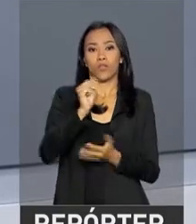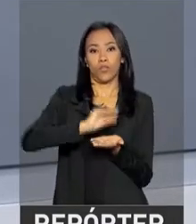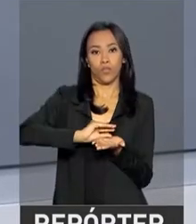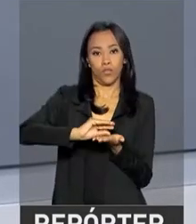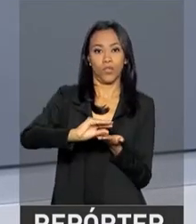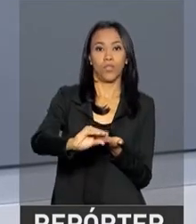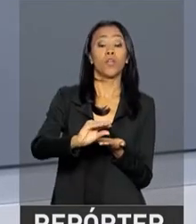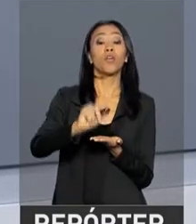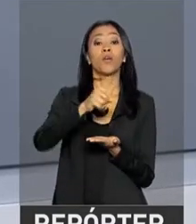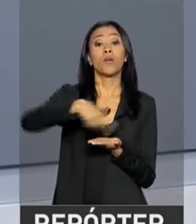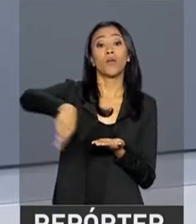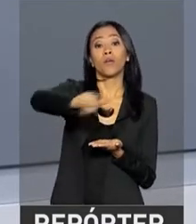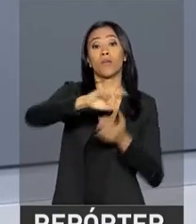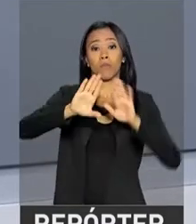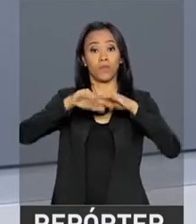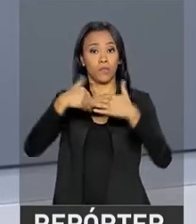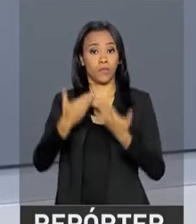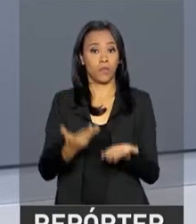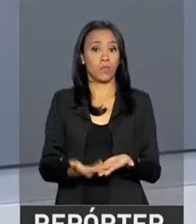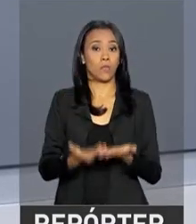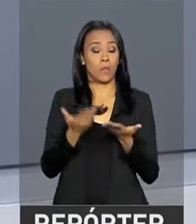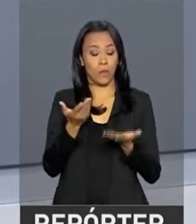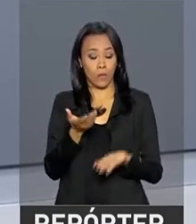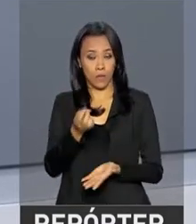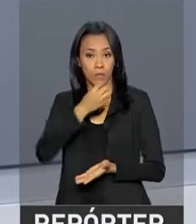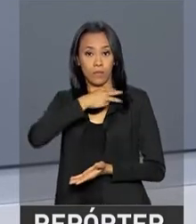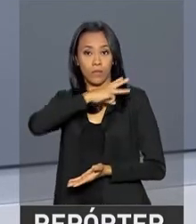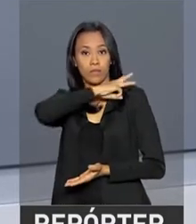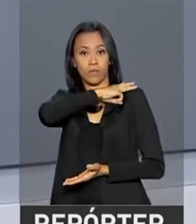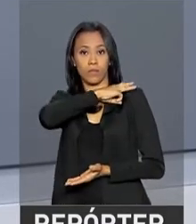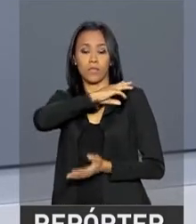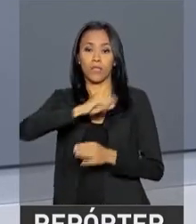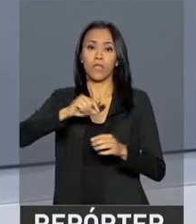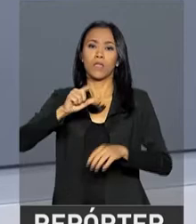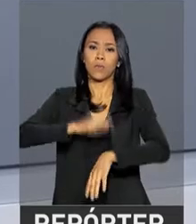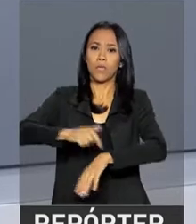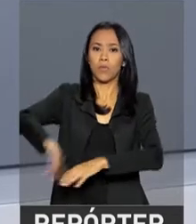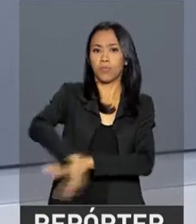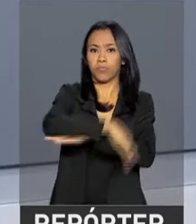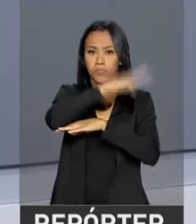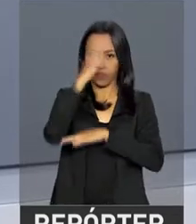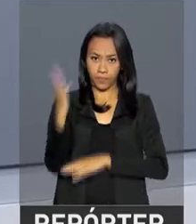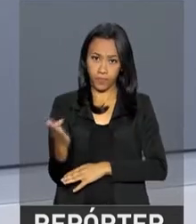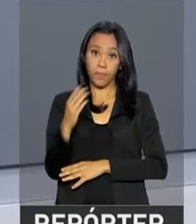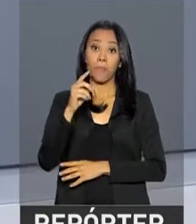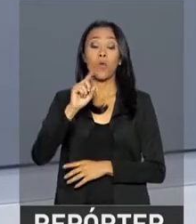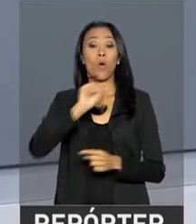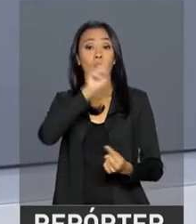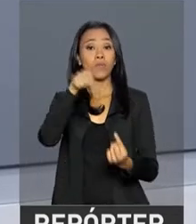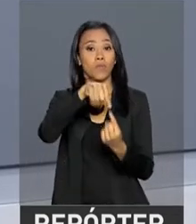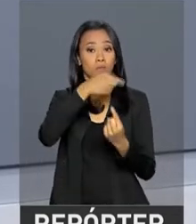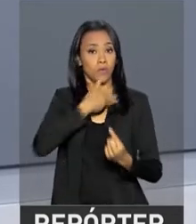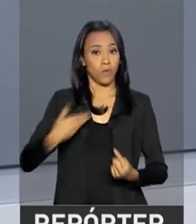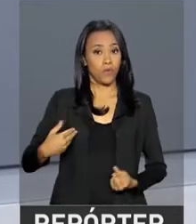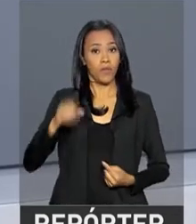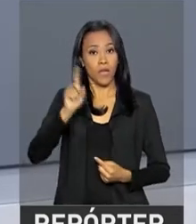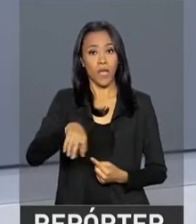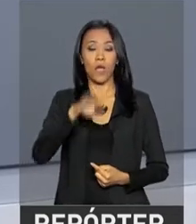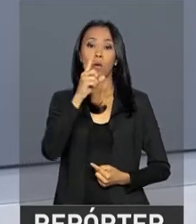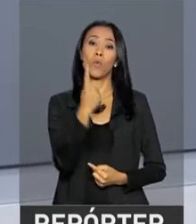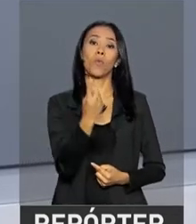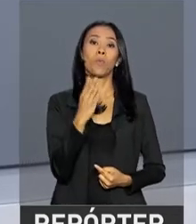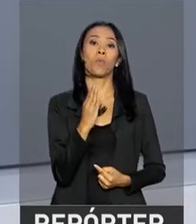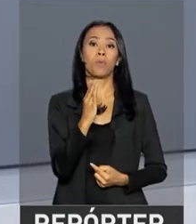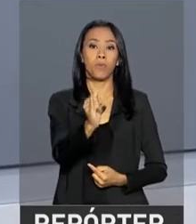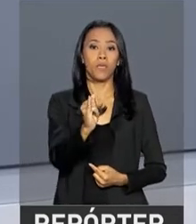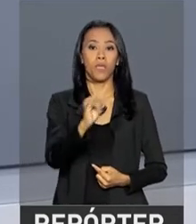fomento às escolas de ensino médio em tempo integral a meta do governo é investir mais de um bilhão e quinhentos milhões de reais nas escolas